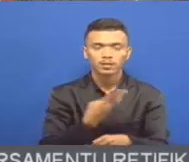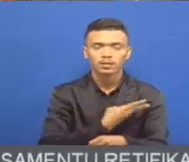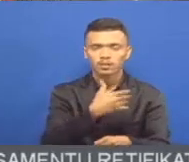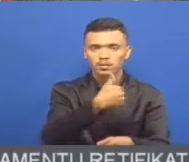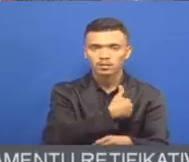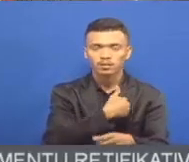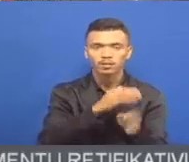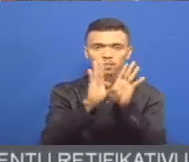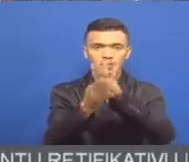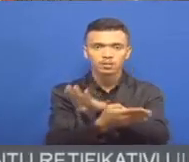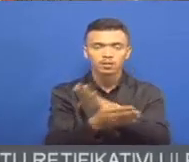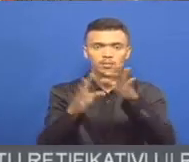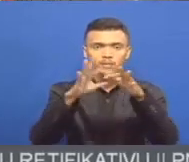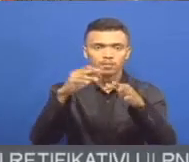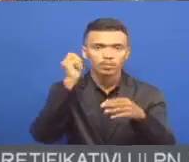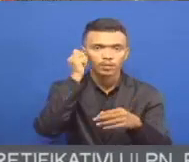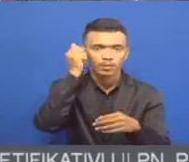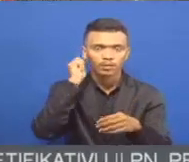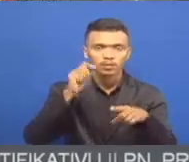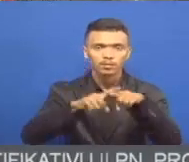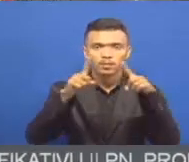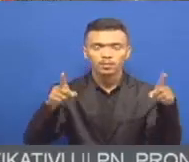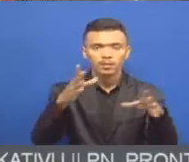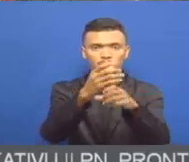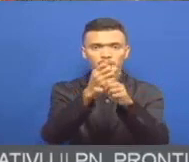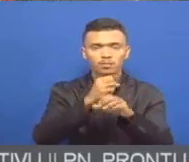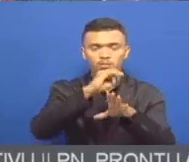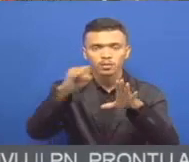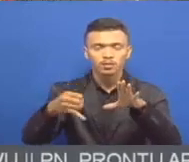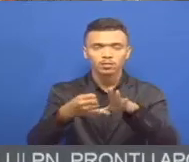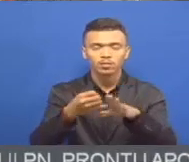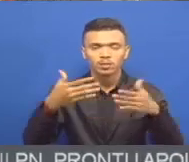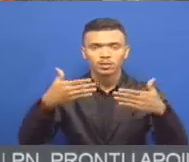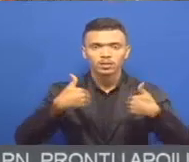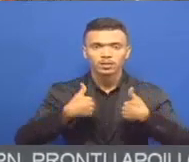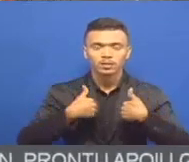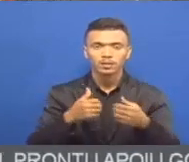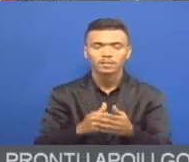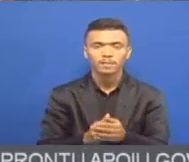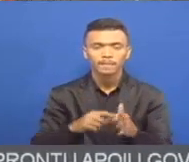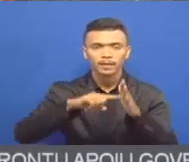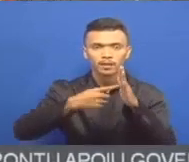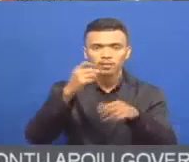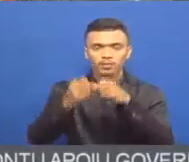ita sira sai membro ASEAN mai be ita heta privilégio botira bel hola parte iha ha hu het